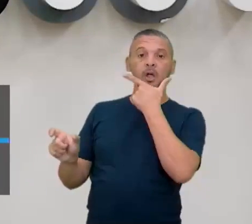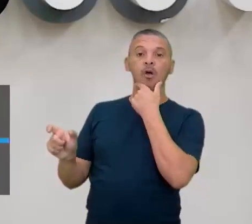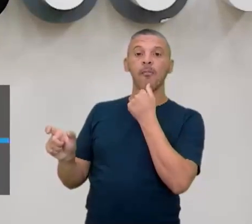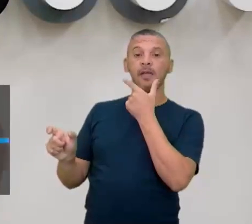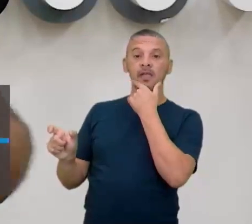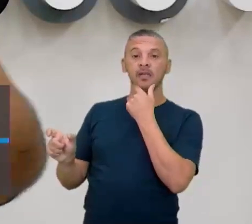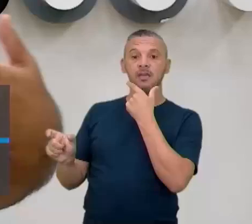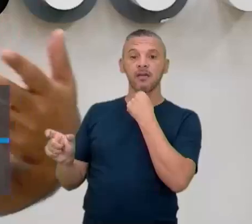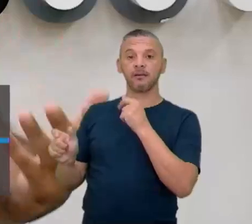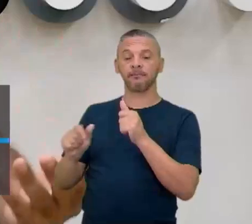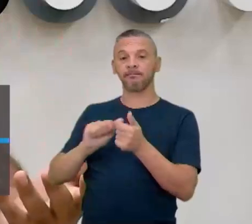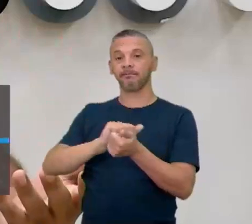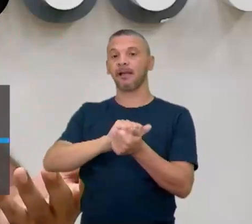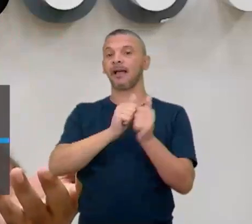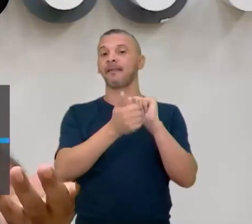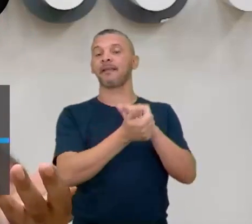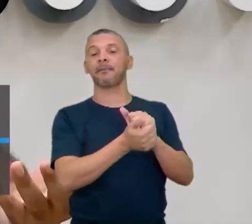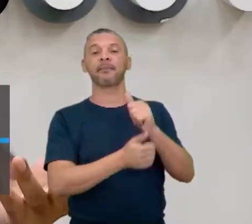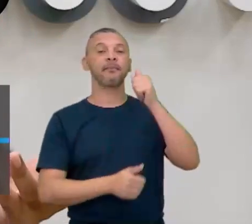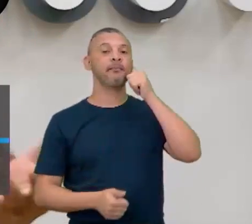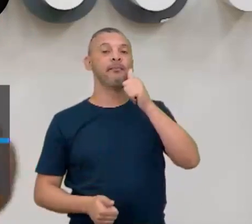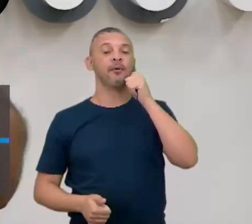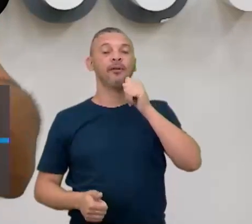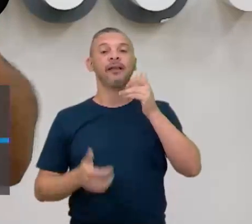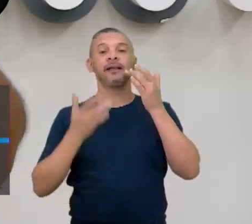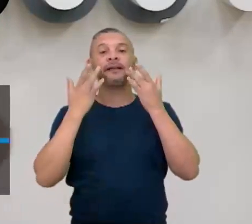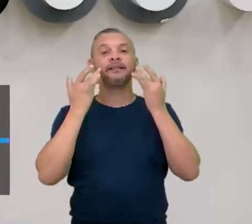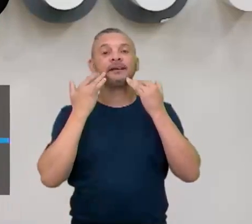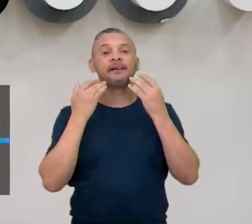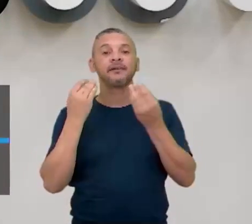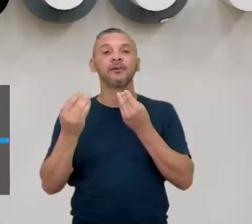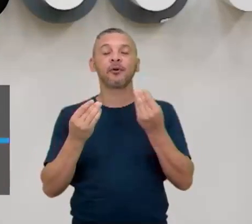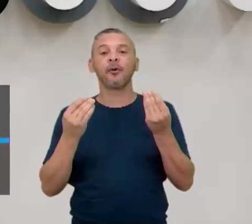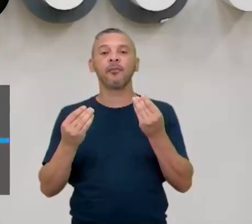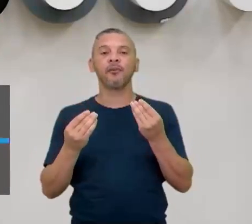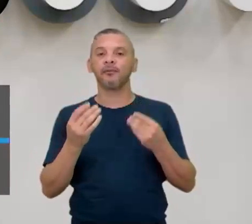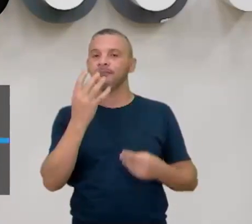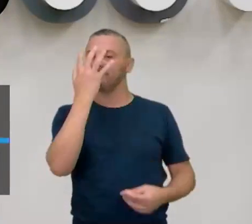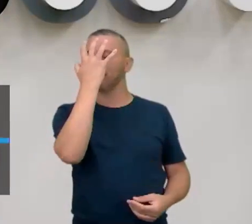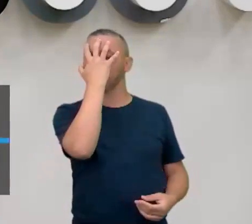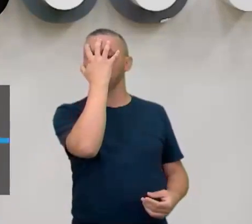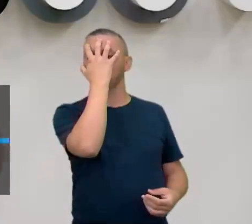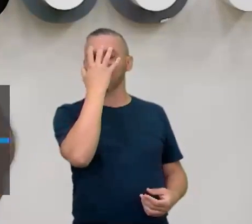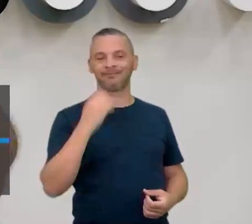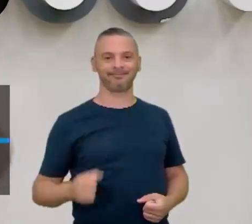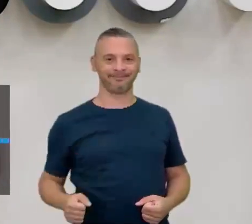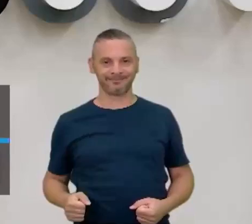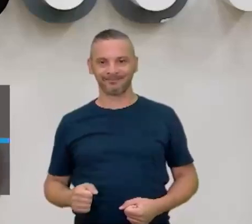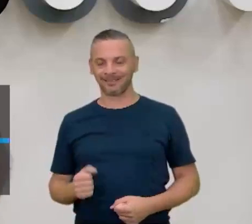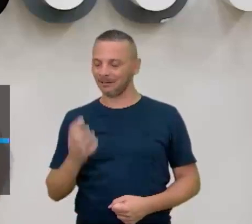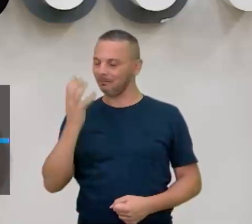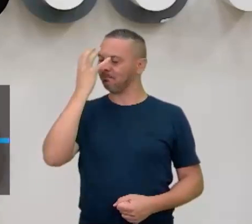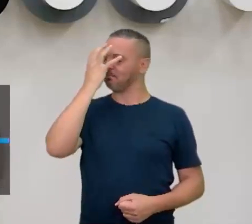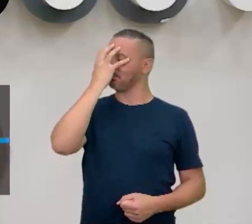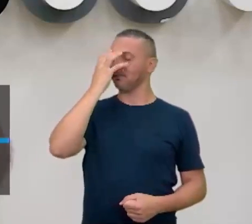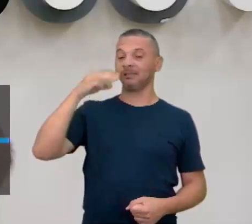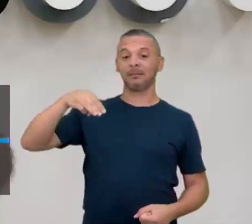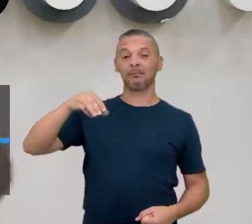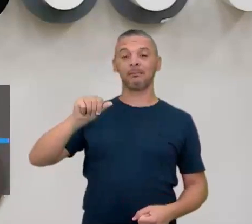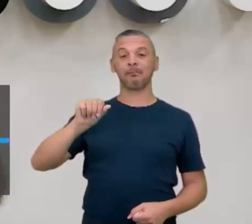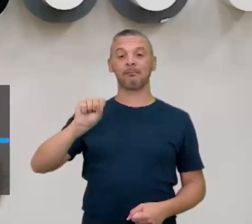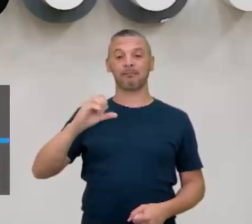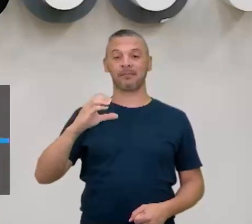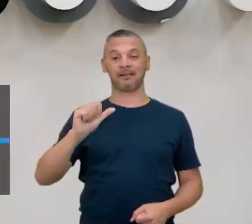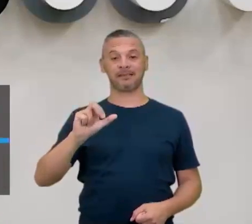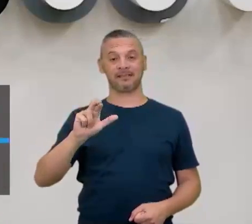masculino conseguiria fazer um personagem feminino? Por meio das máscaras. Então, aí começa aí todo um trabalho